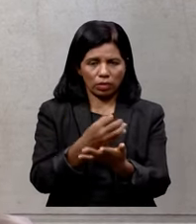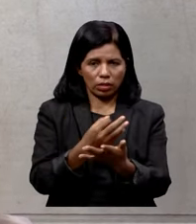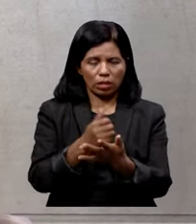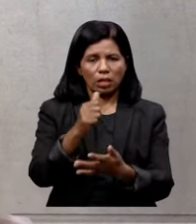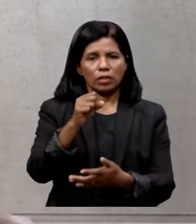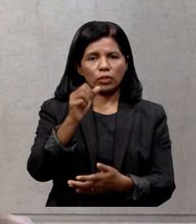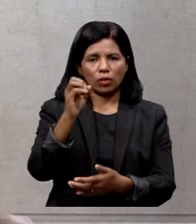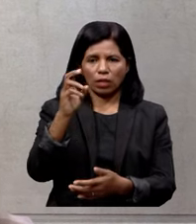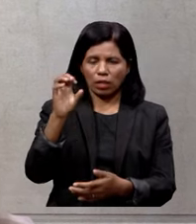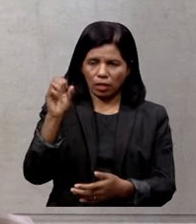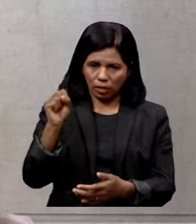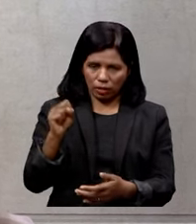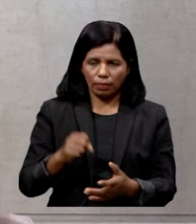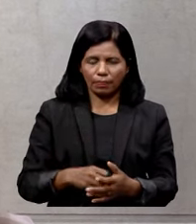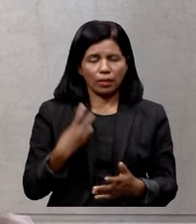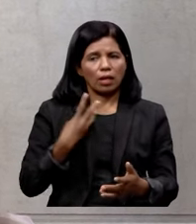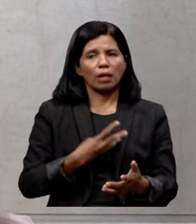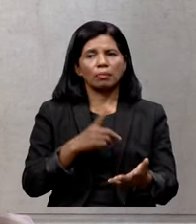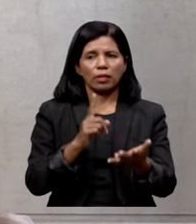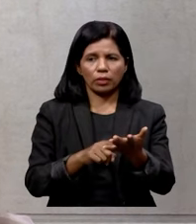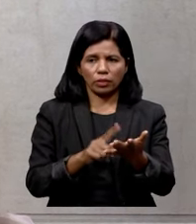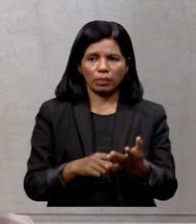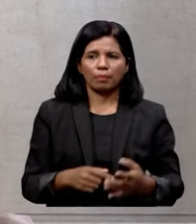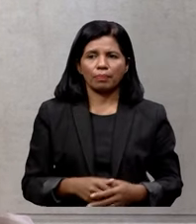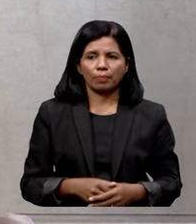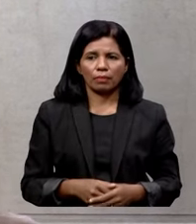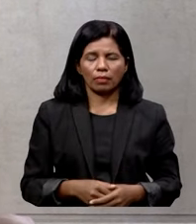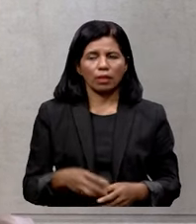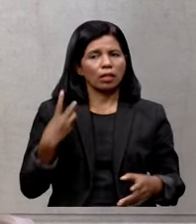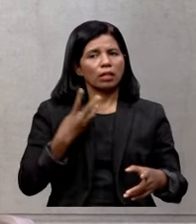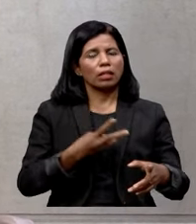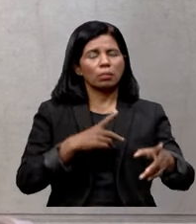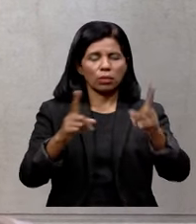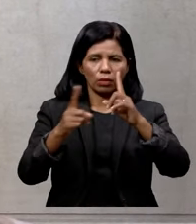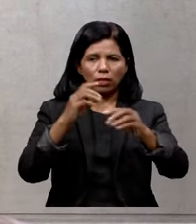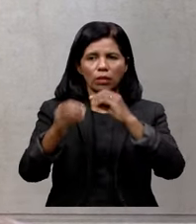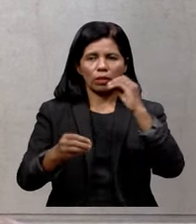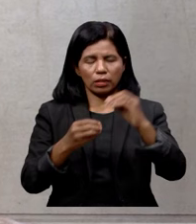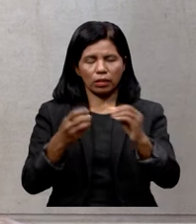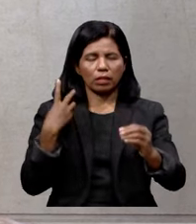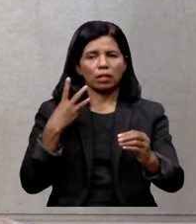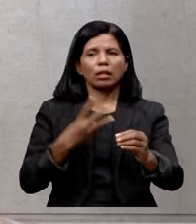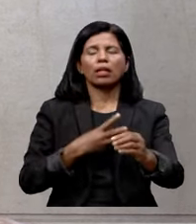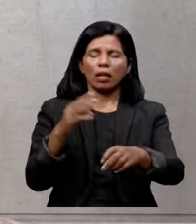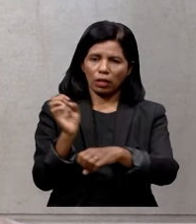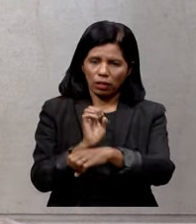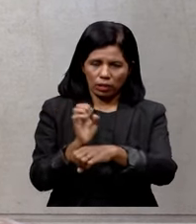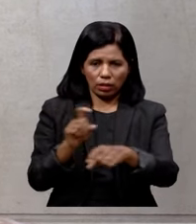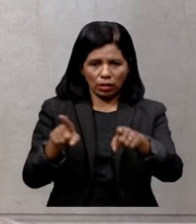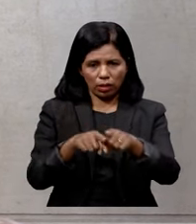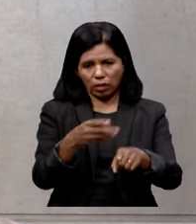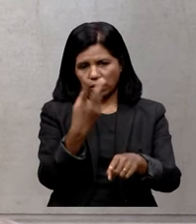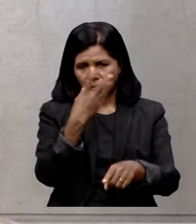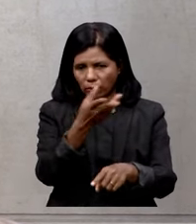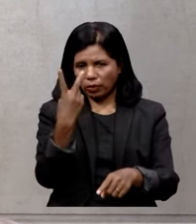Danema kami discute. Além de Dané, estamos com a lia sobre itanina desempenho econômico, a Nessa Itabotsira